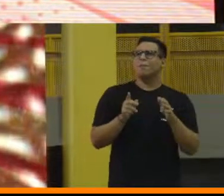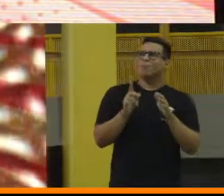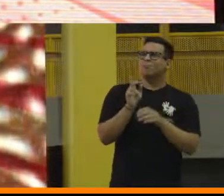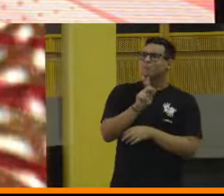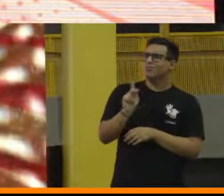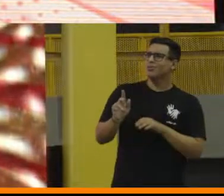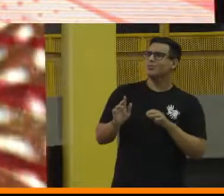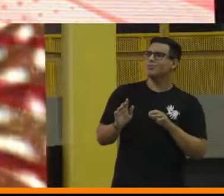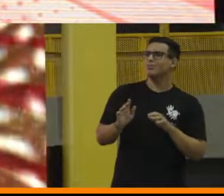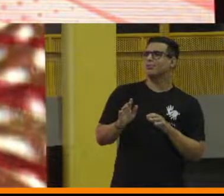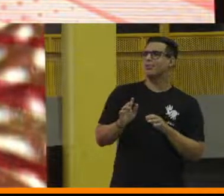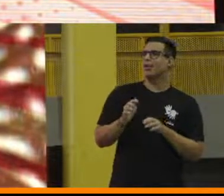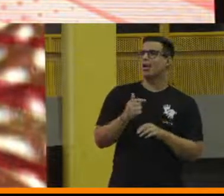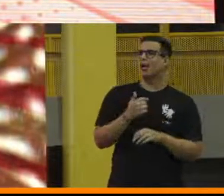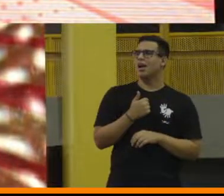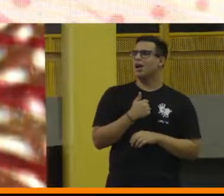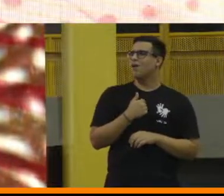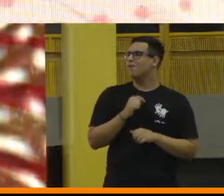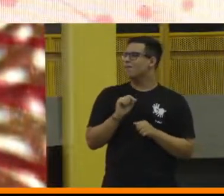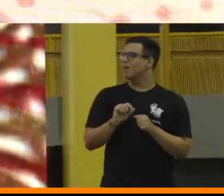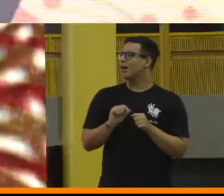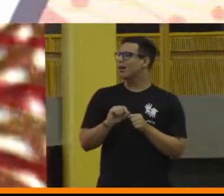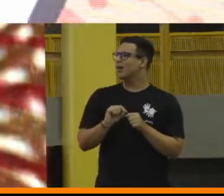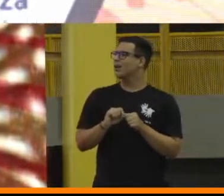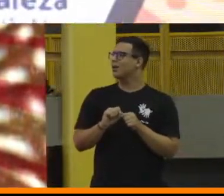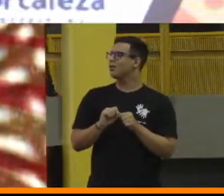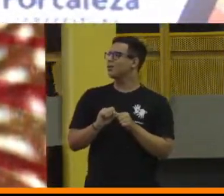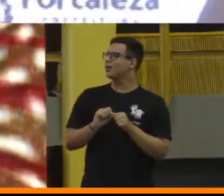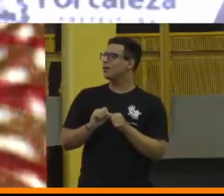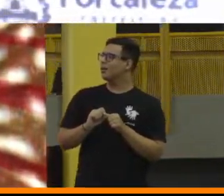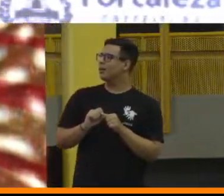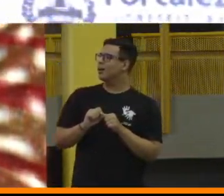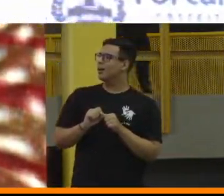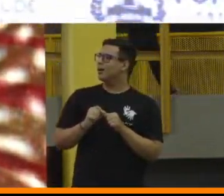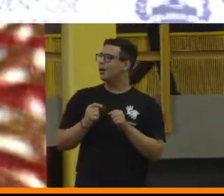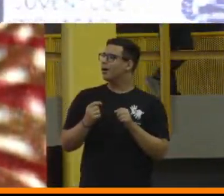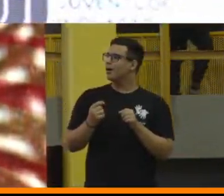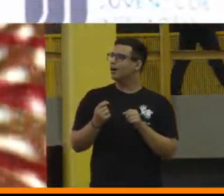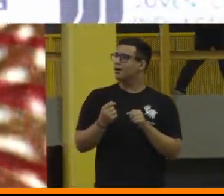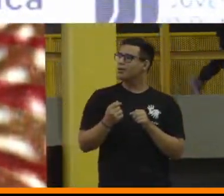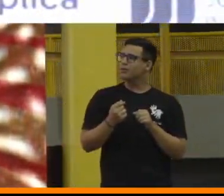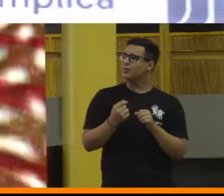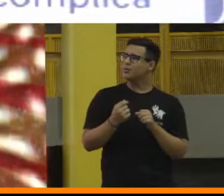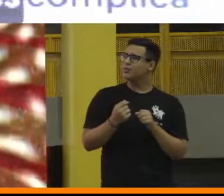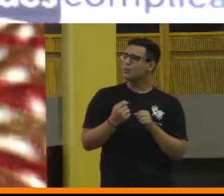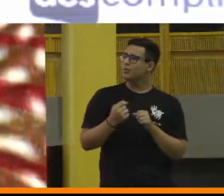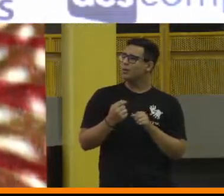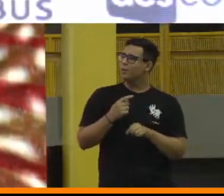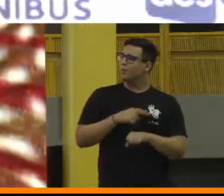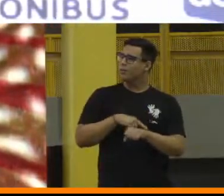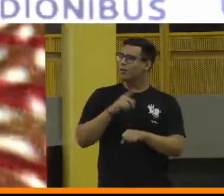eu faço assim, funciona. Nas provas anteriores, quando você estava estudando,